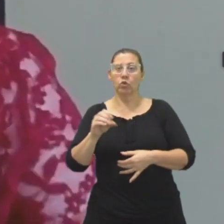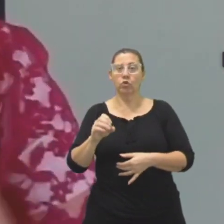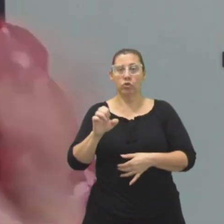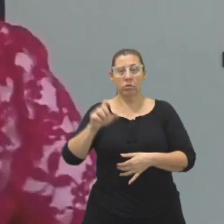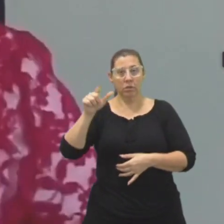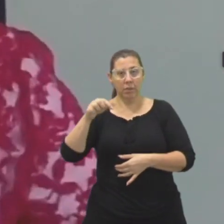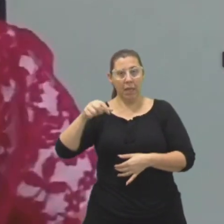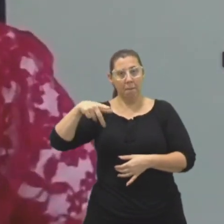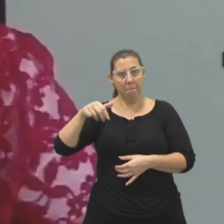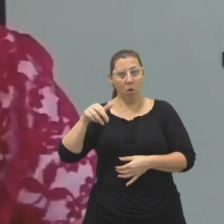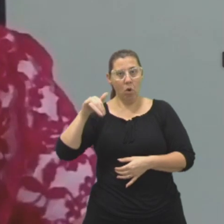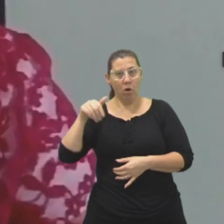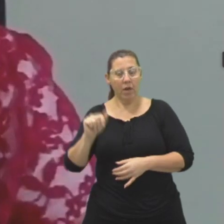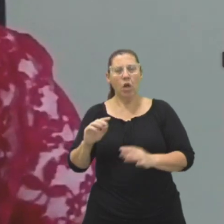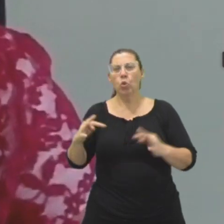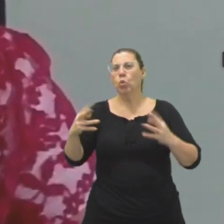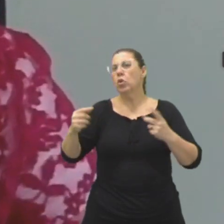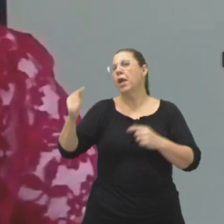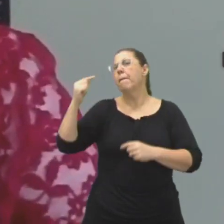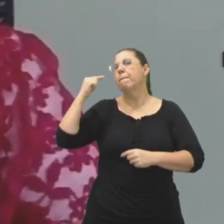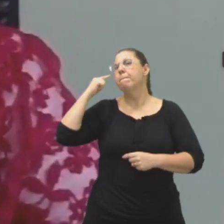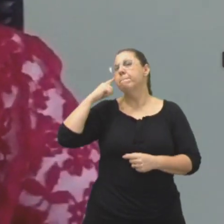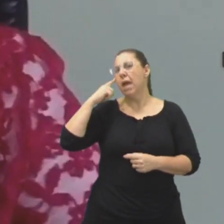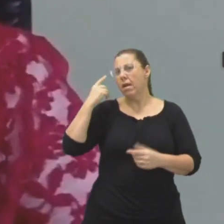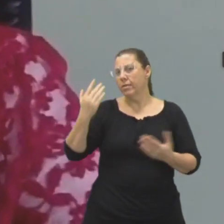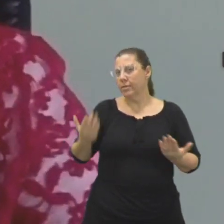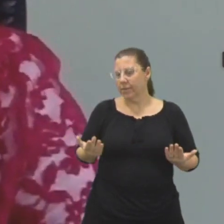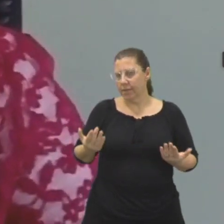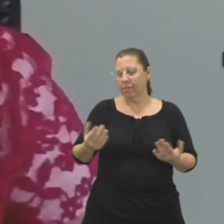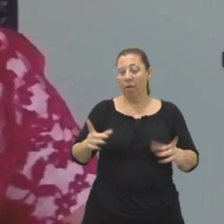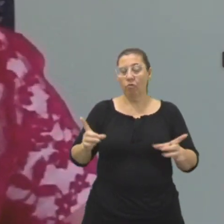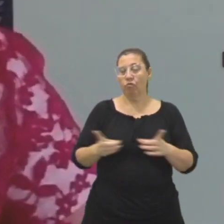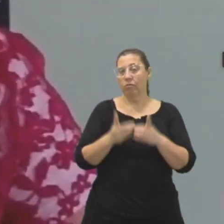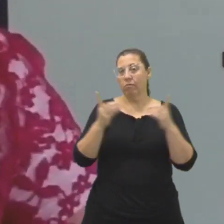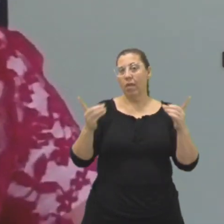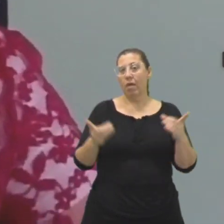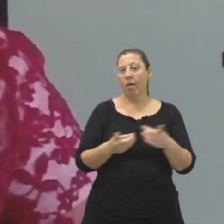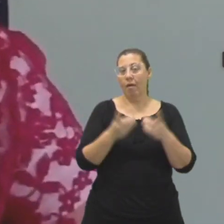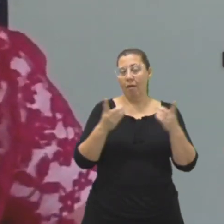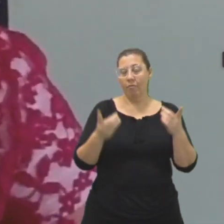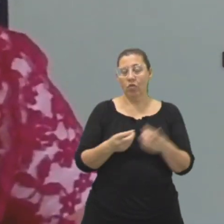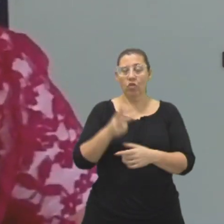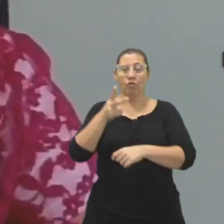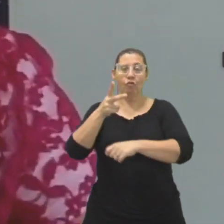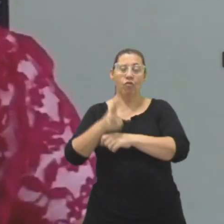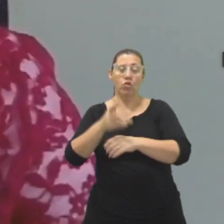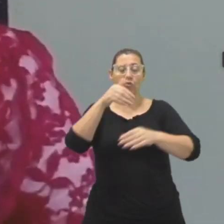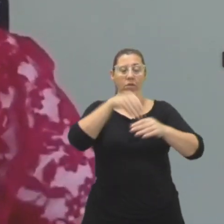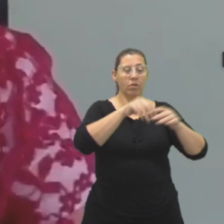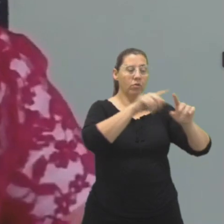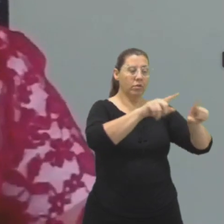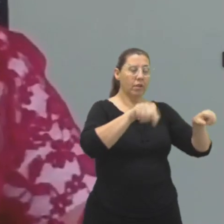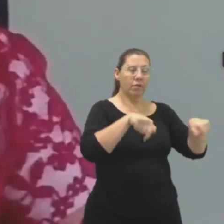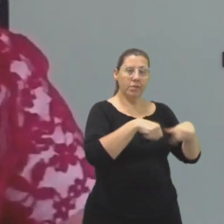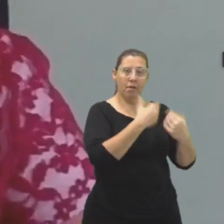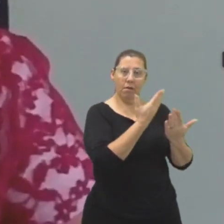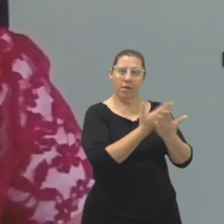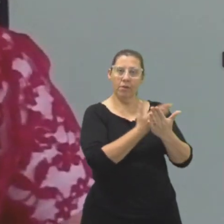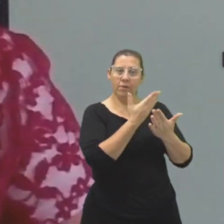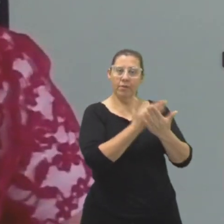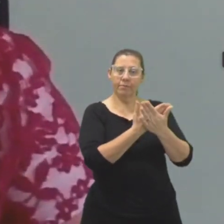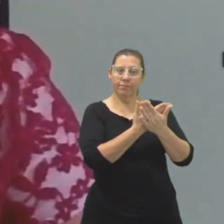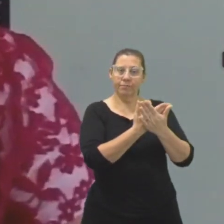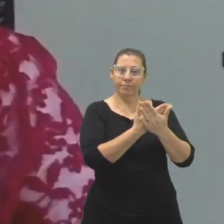e tudo que ele pensa, né, sobre o recurso didático, o uso de vídeo em sala de aula, o uso de